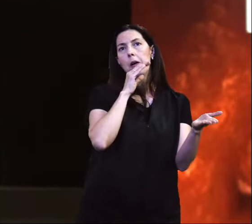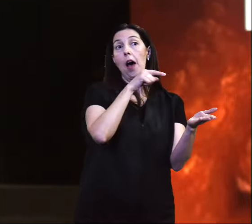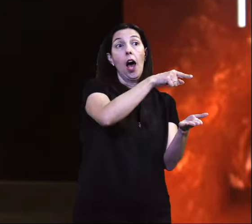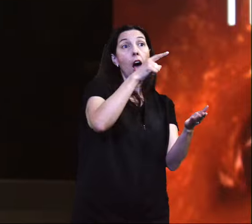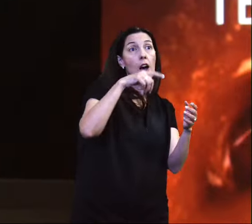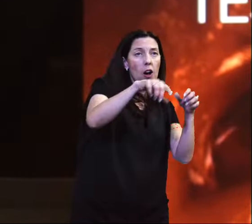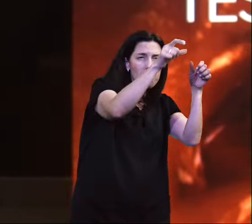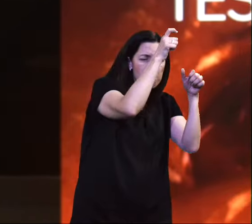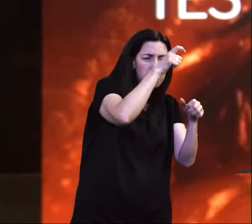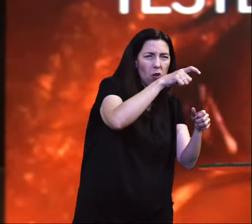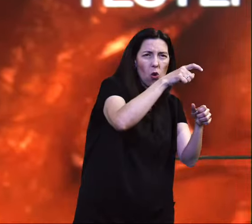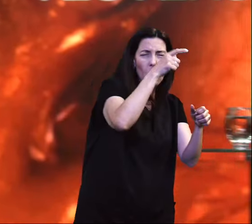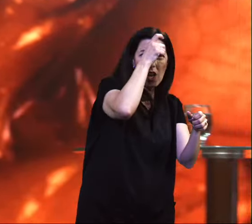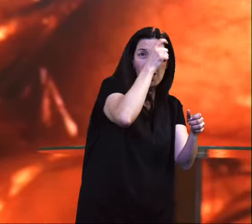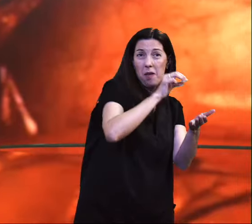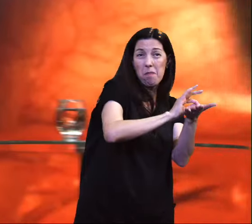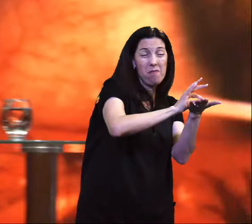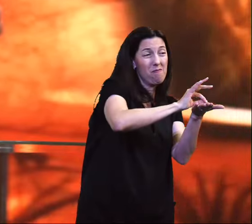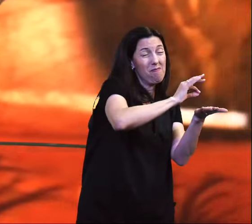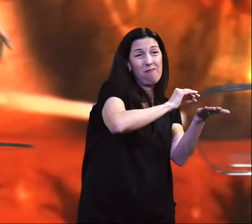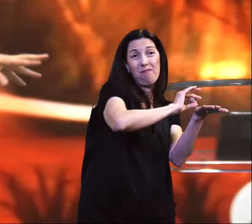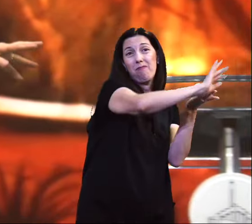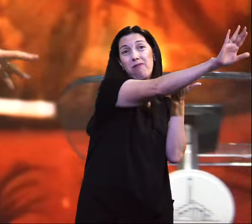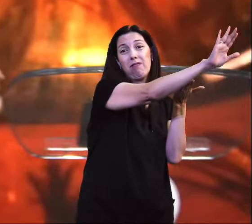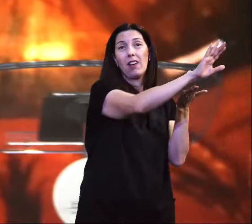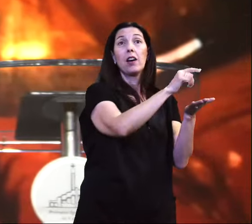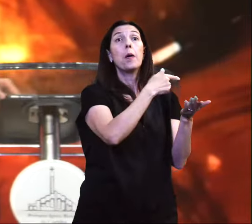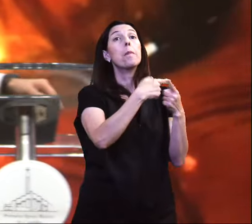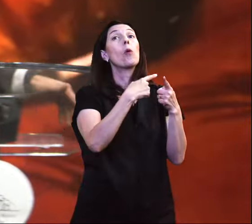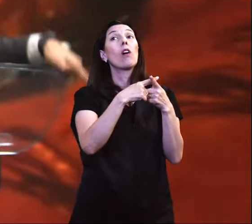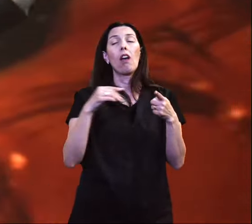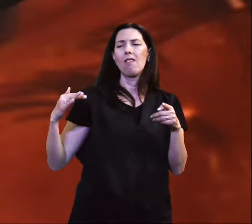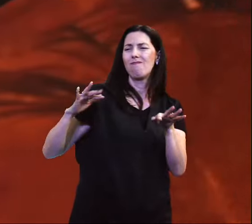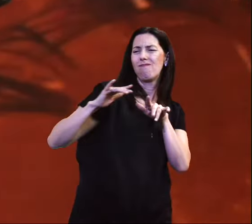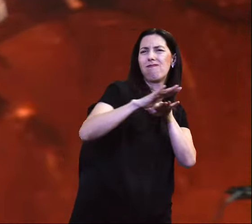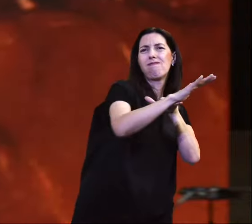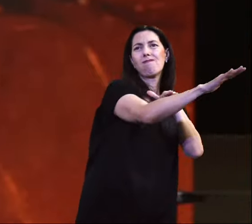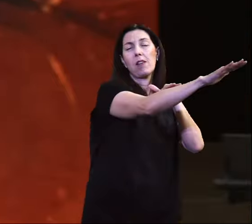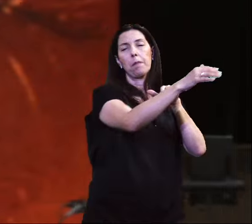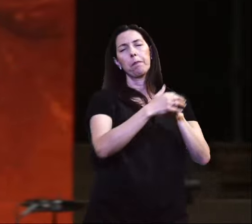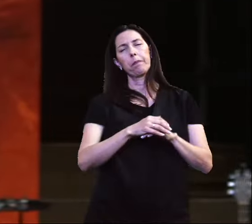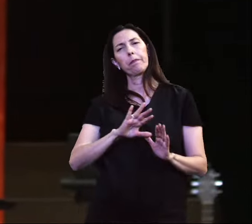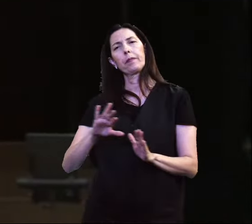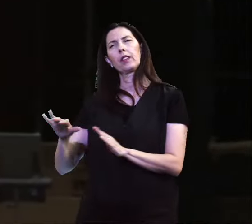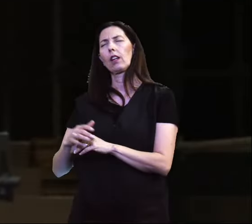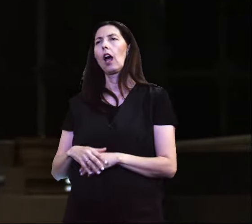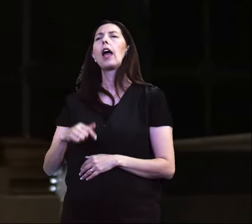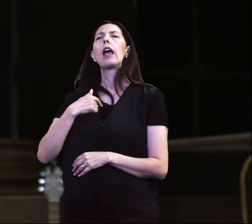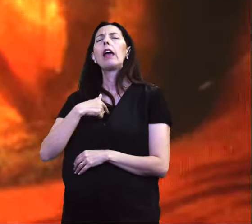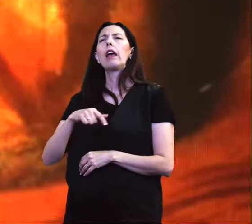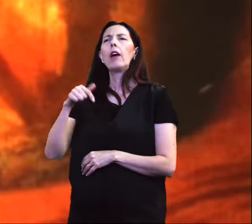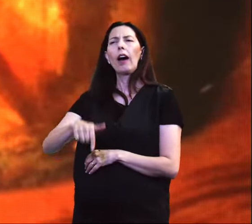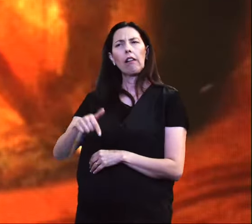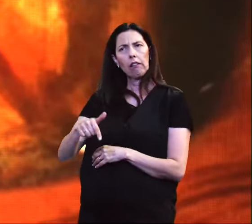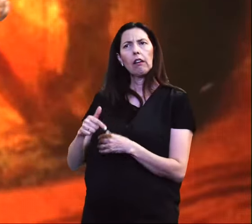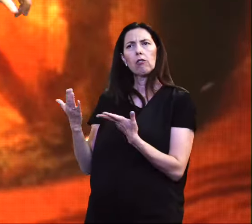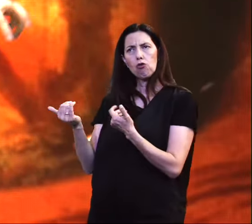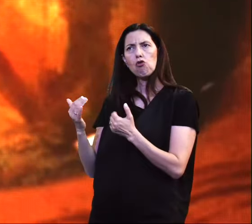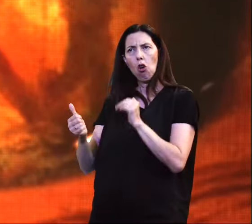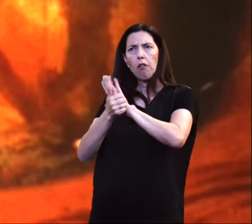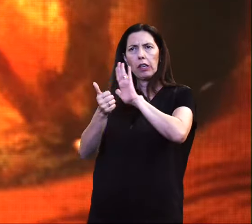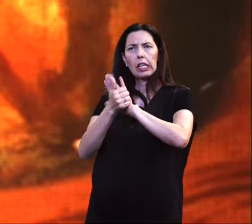Pregue a palavra. Eu nunca me esqueço, um dia me chamaram lá para conhecer um trabalho aqui dos jovens, não só da